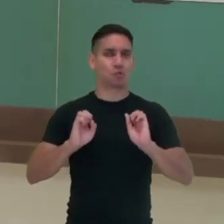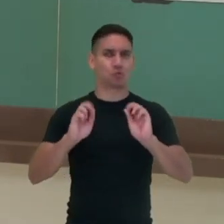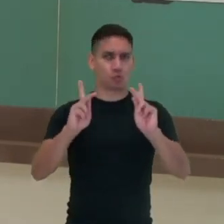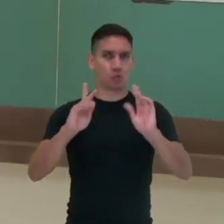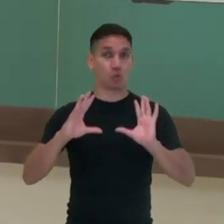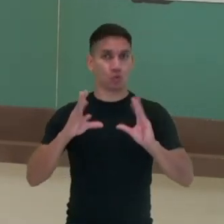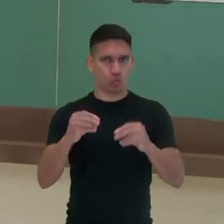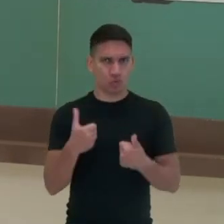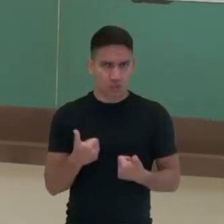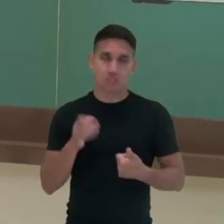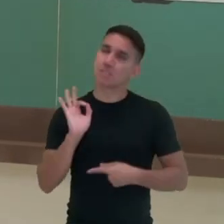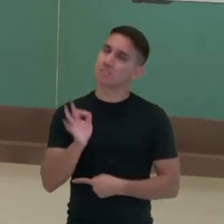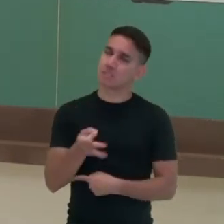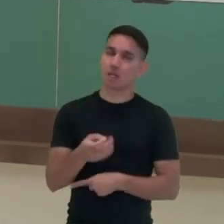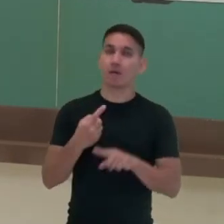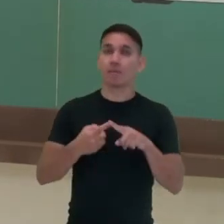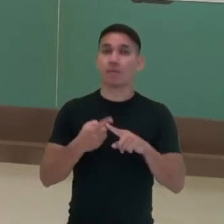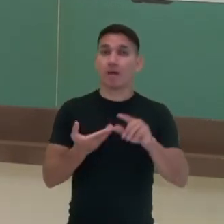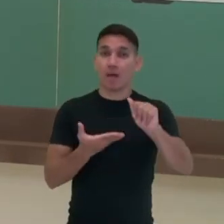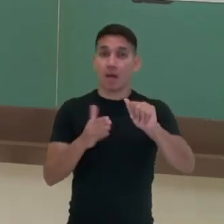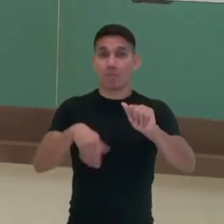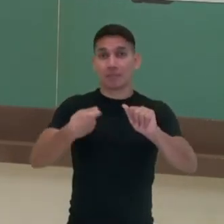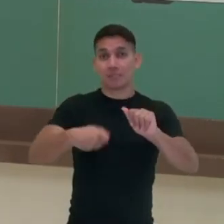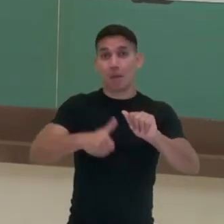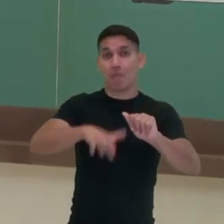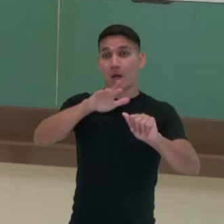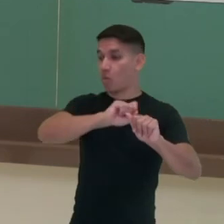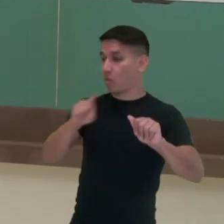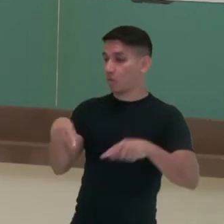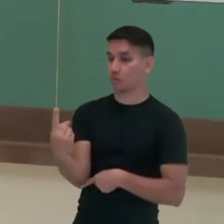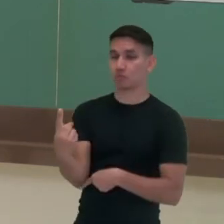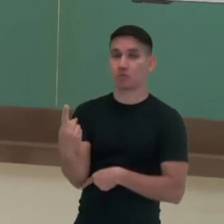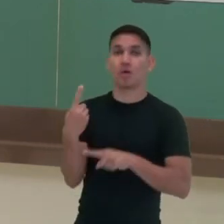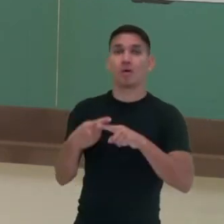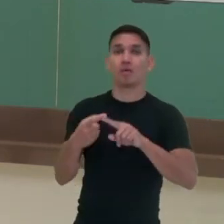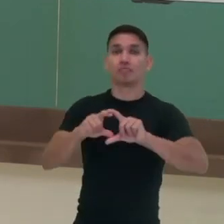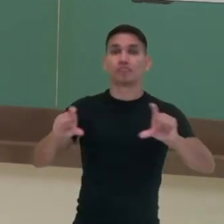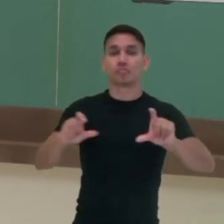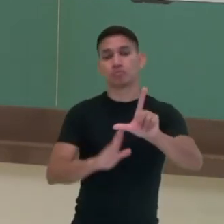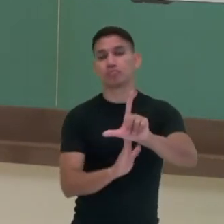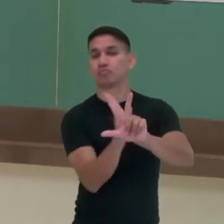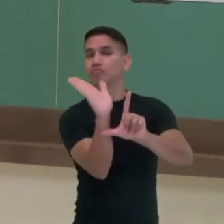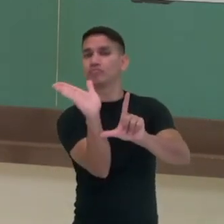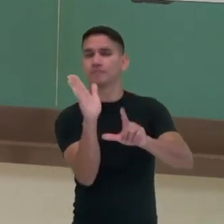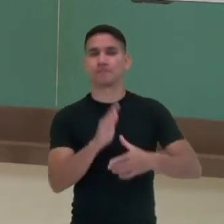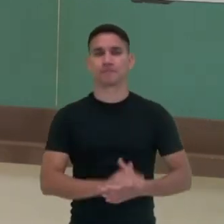quê? Porque a nossa base tem que ser maior do que 1, representando uma função crescente.